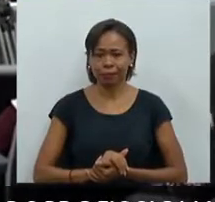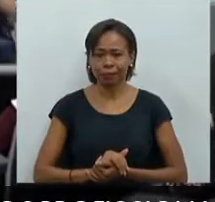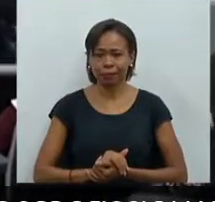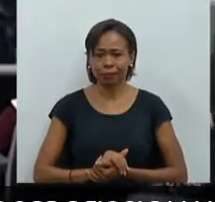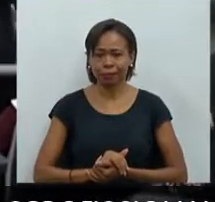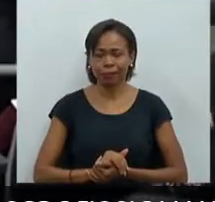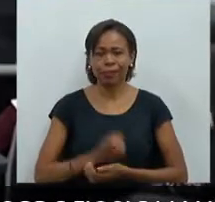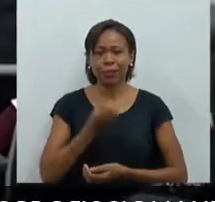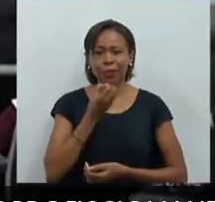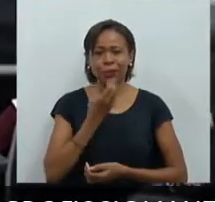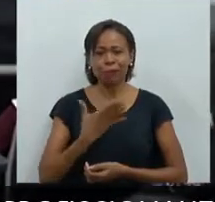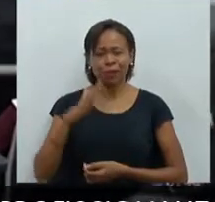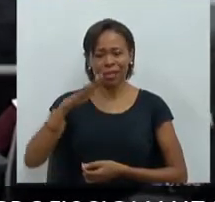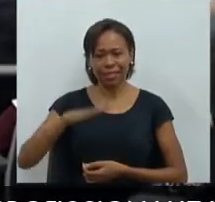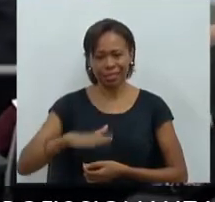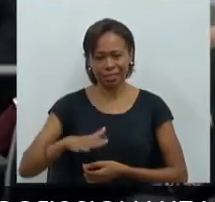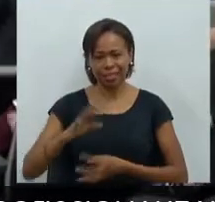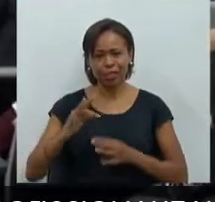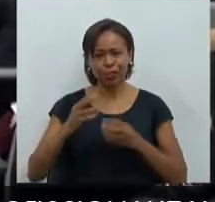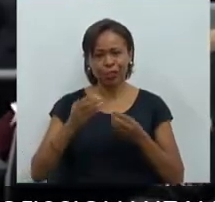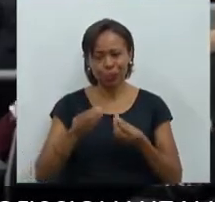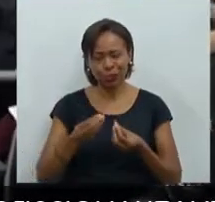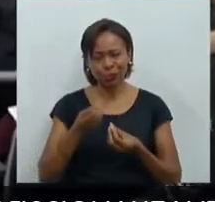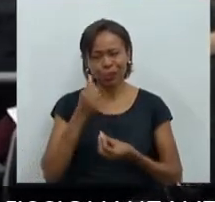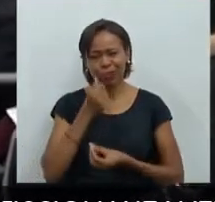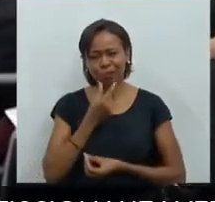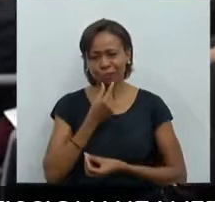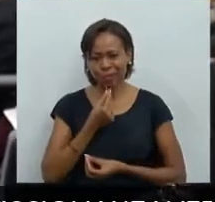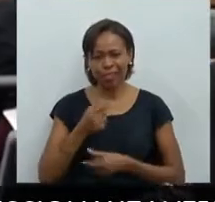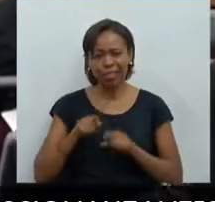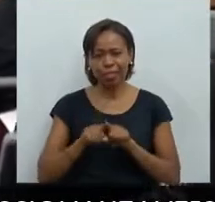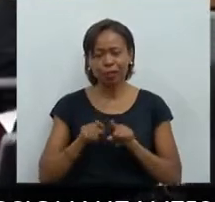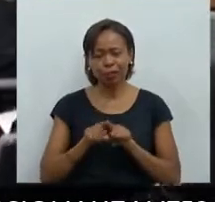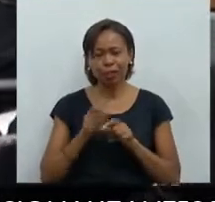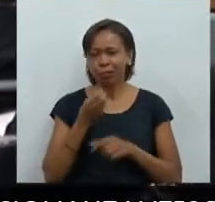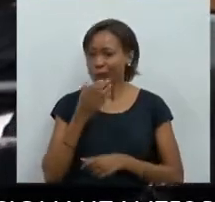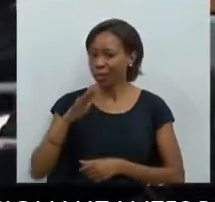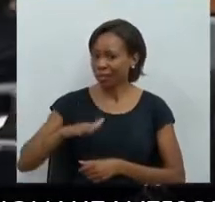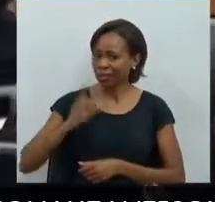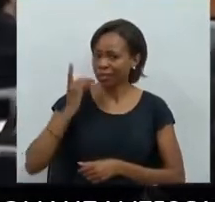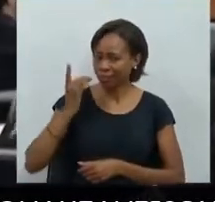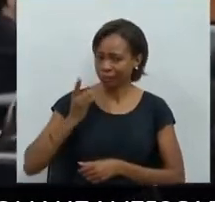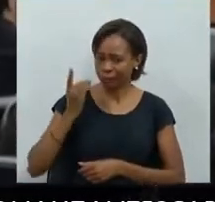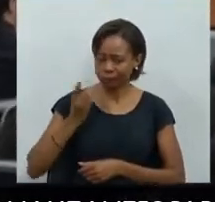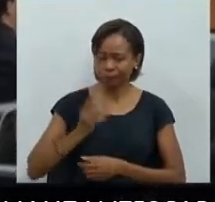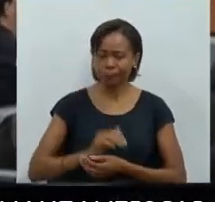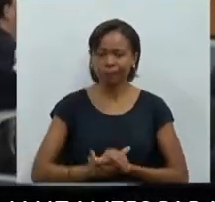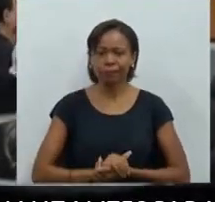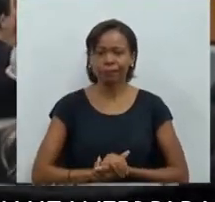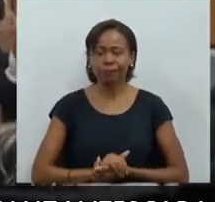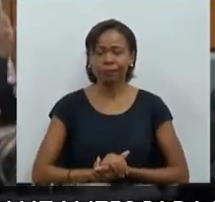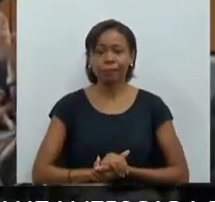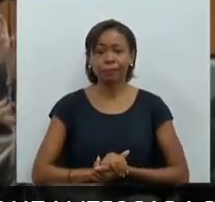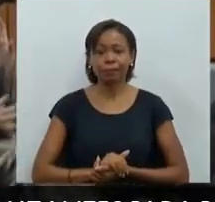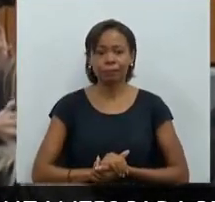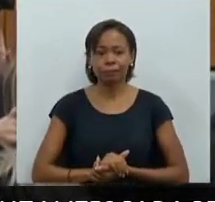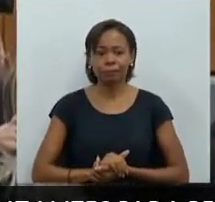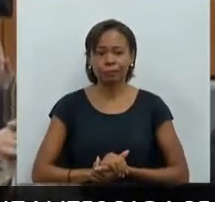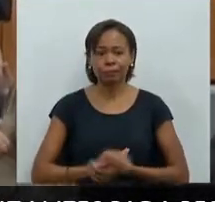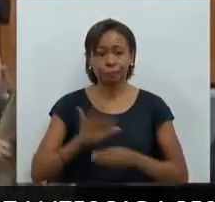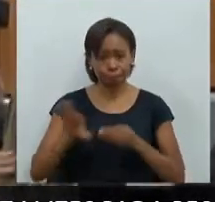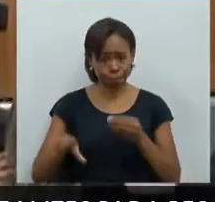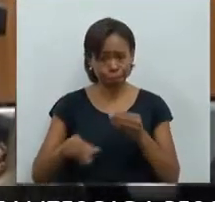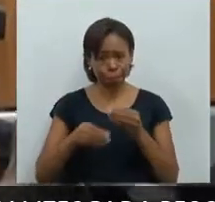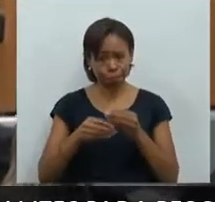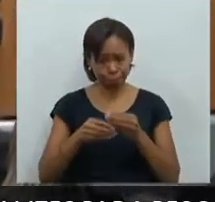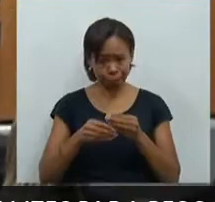Boa tarde a todos e a todas. Boa tarde, deputado. Então, só complementando o que a Patrícia colocou